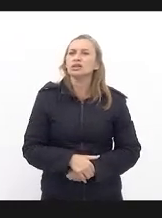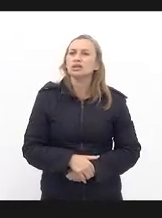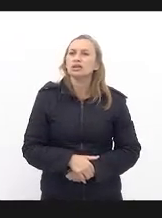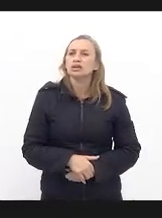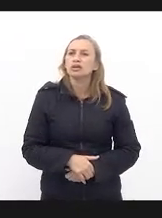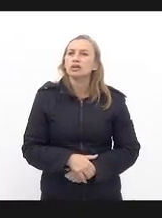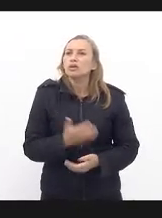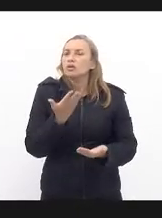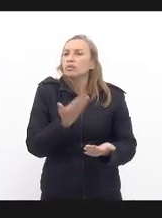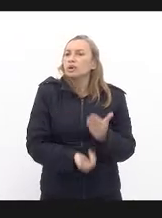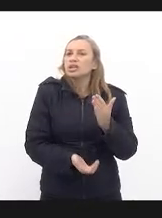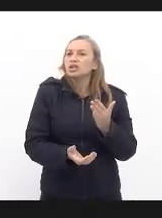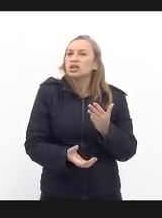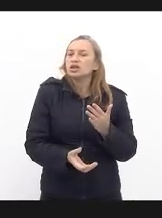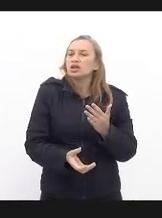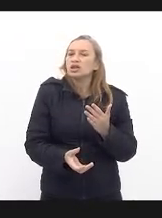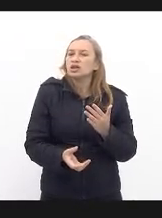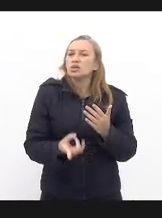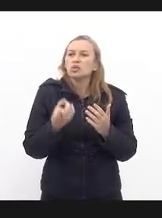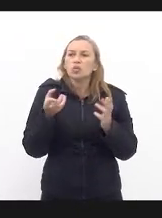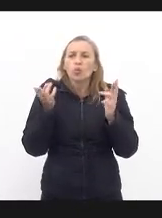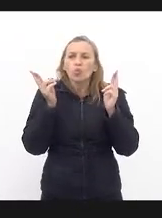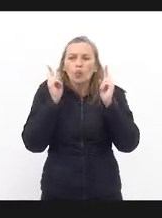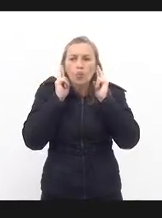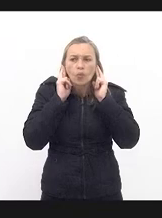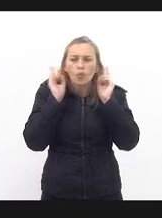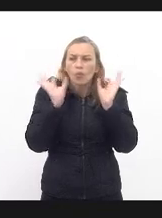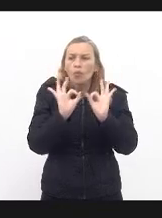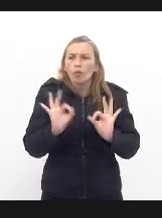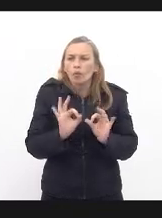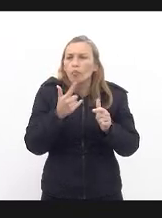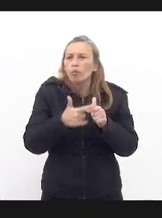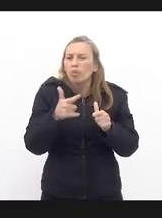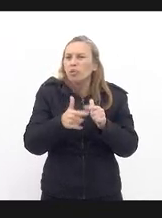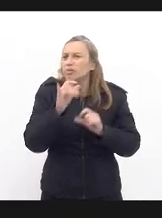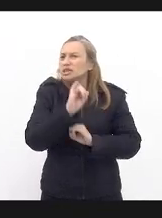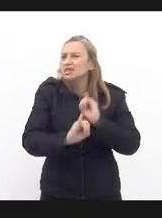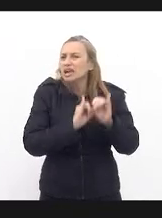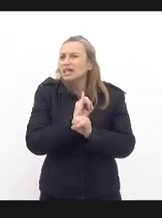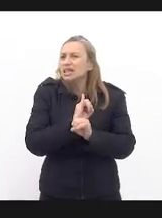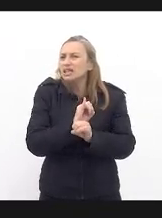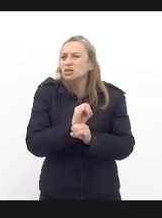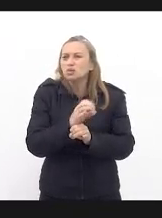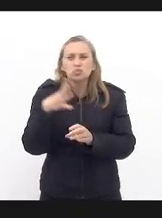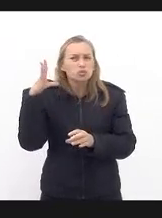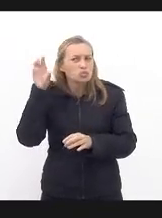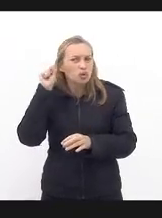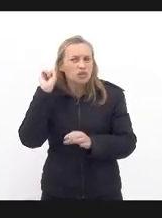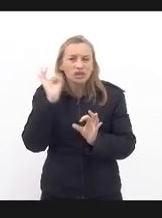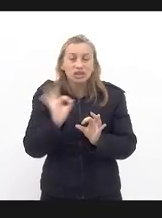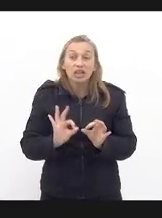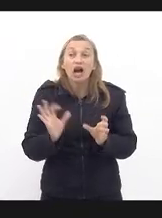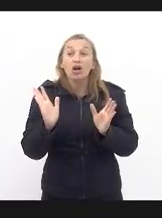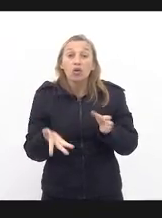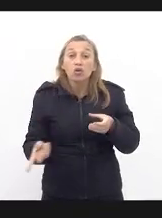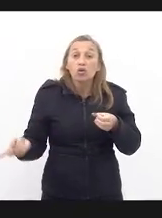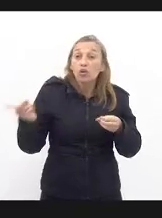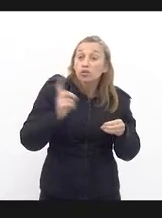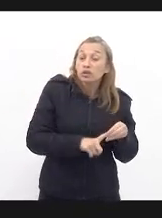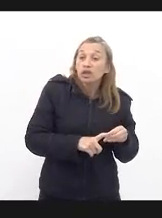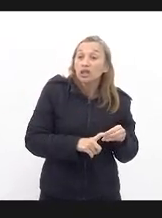eu perdi o áudio porque afinal de contas teve problema de internet e agora que eu consegui voltar